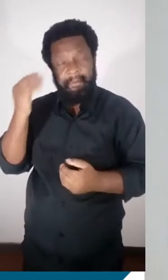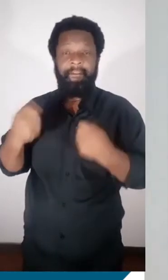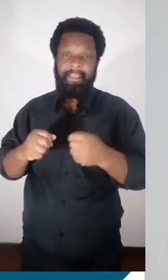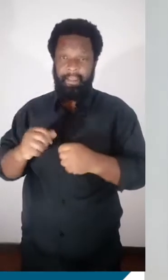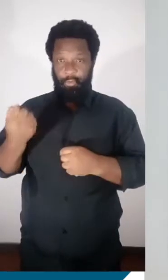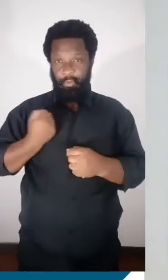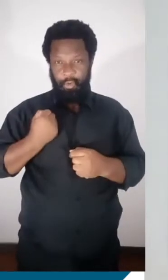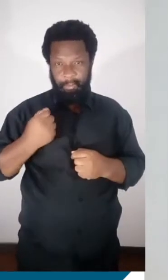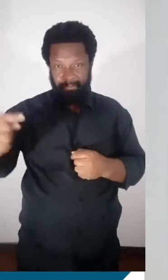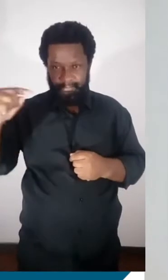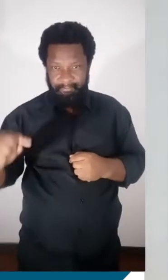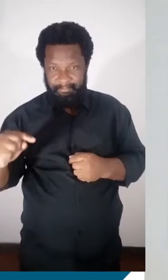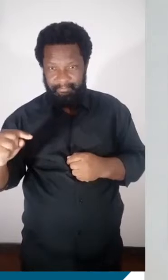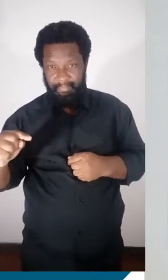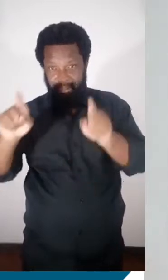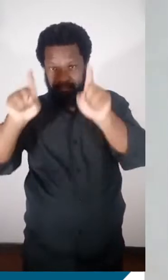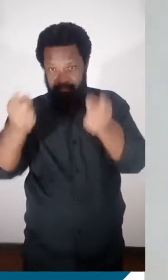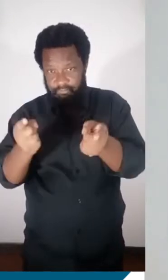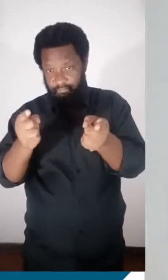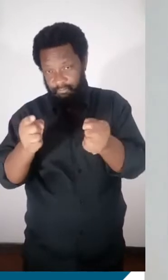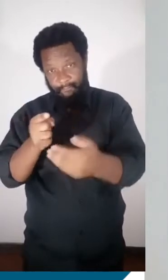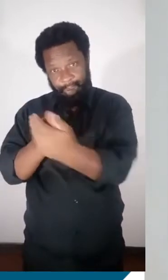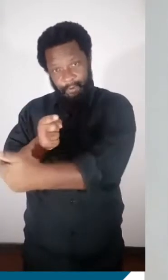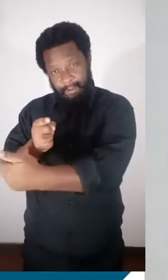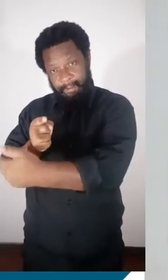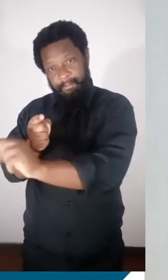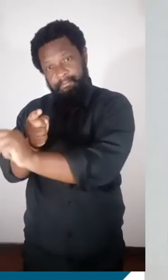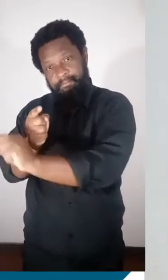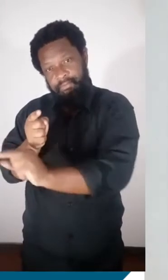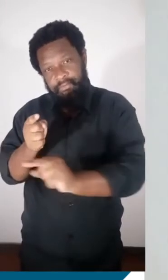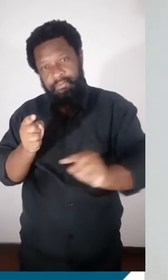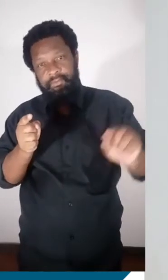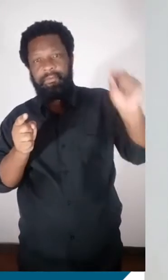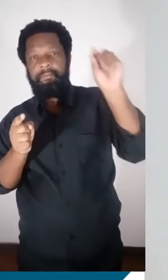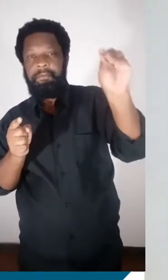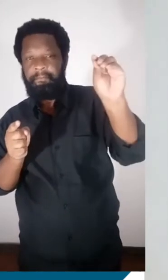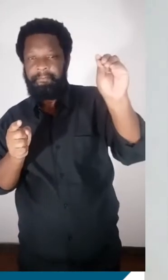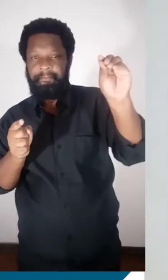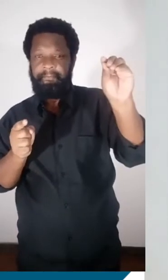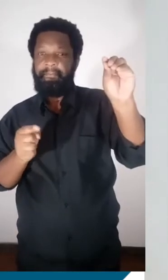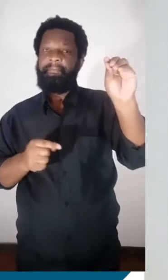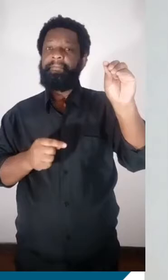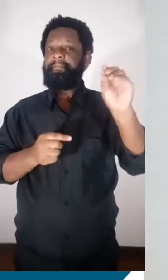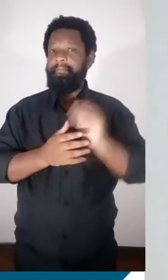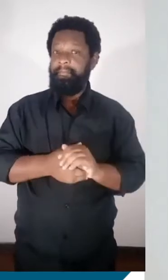simples. Basta pegar esse número que está aqui do lado de fora do parênteses e jogar aqui para cima.